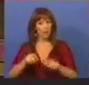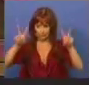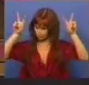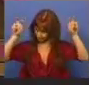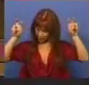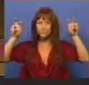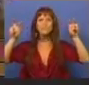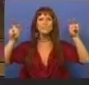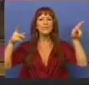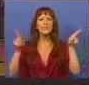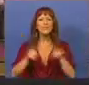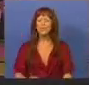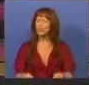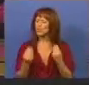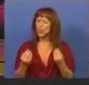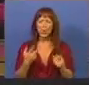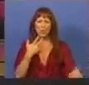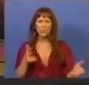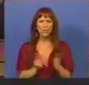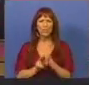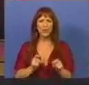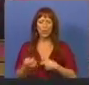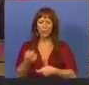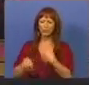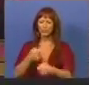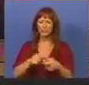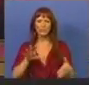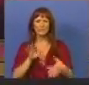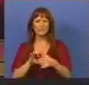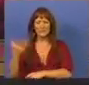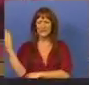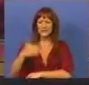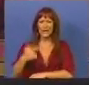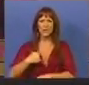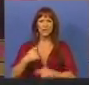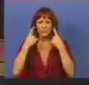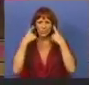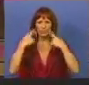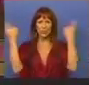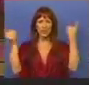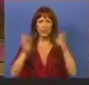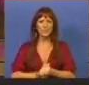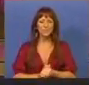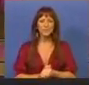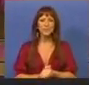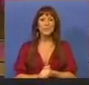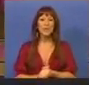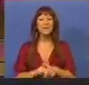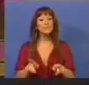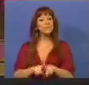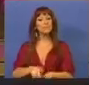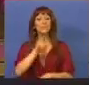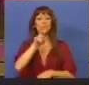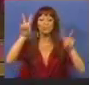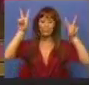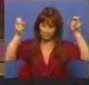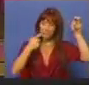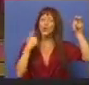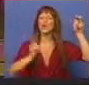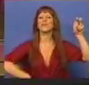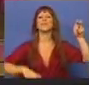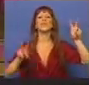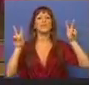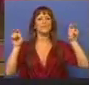cito, uma autêntica comercialidade do direito público, que responda, cito